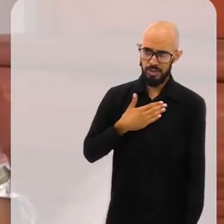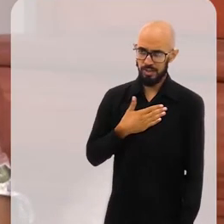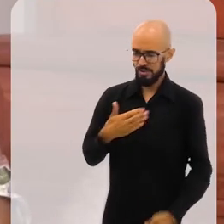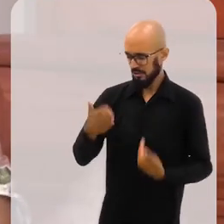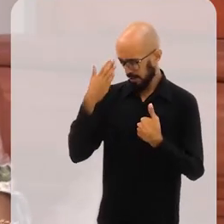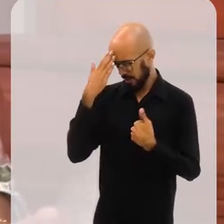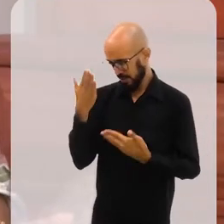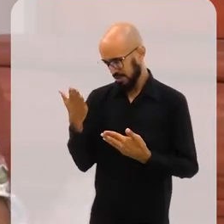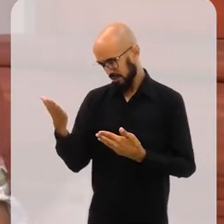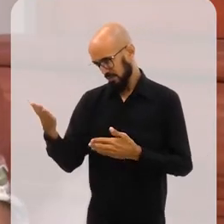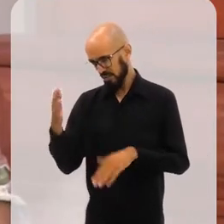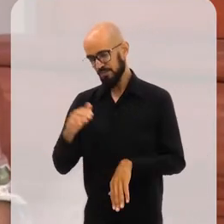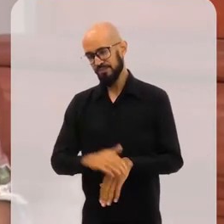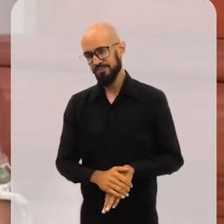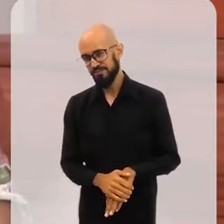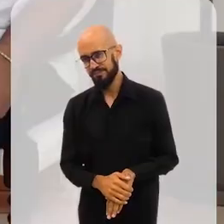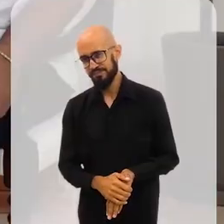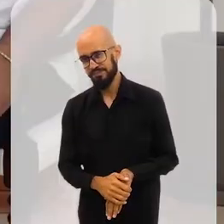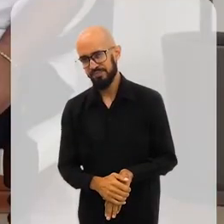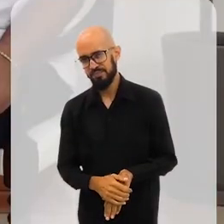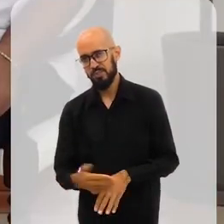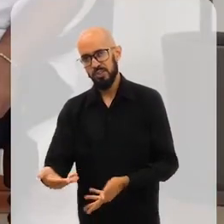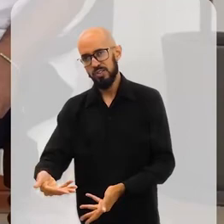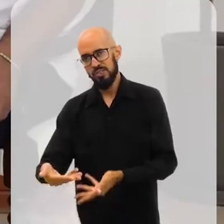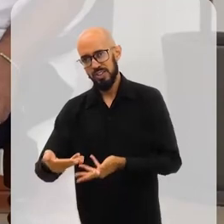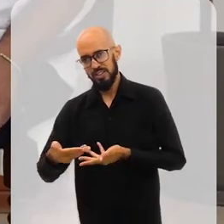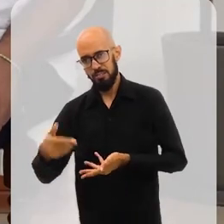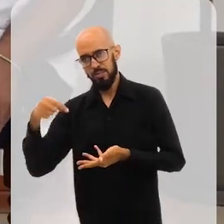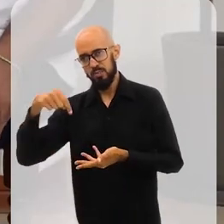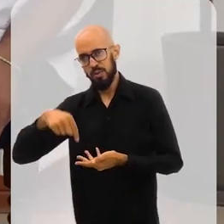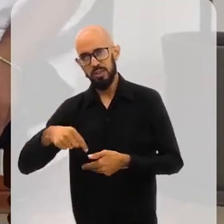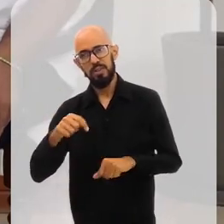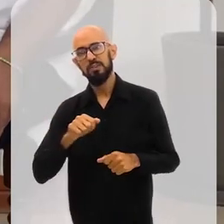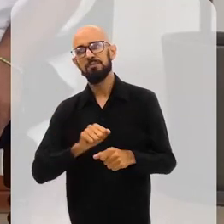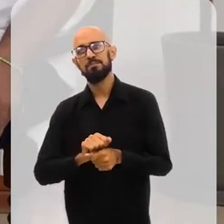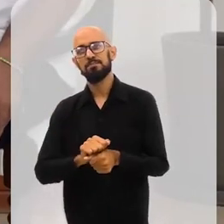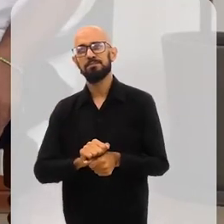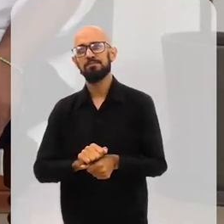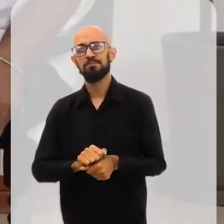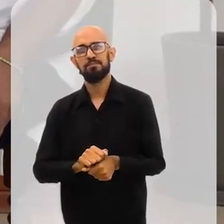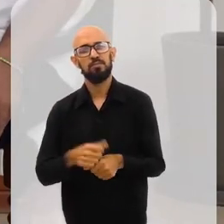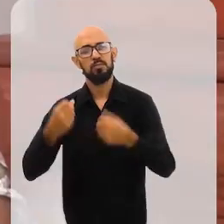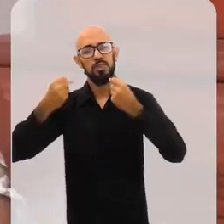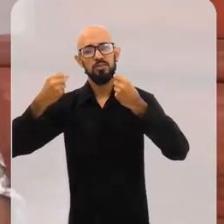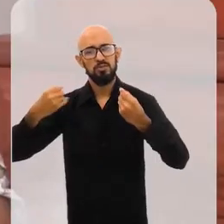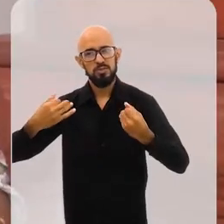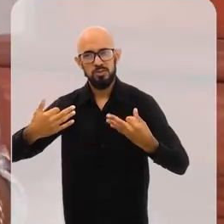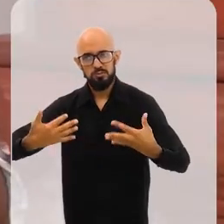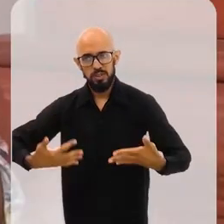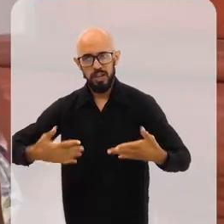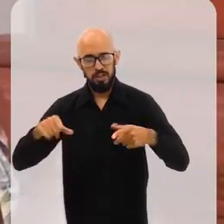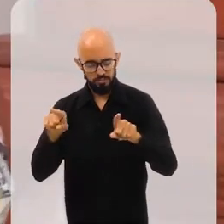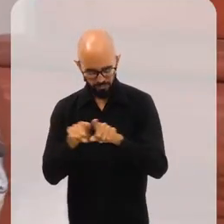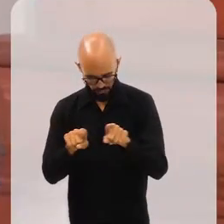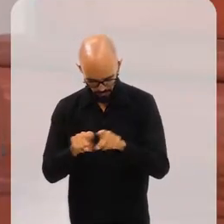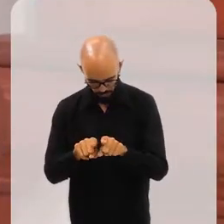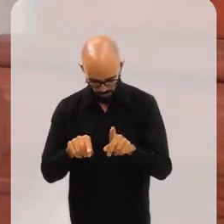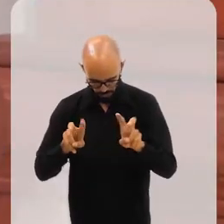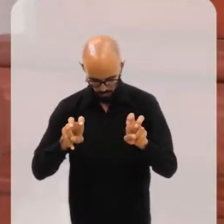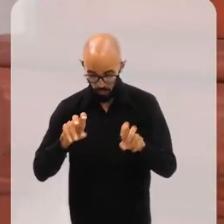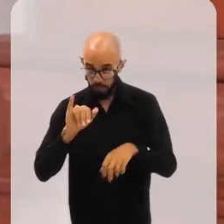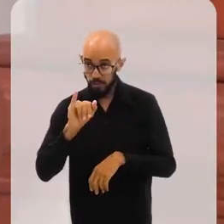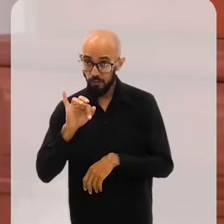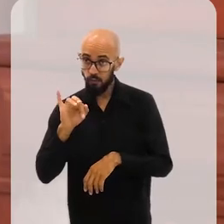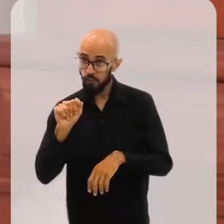Fábio, gostaria muito de agradecer a você. Nossa. Por ter nos recebido, por ter nos explicado